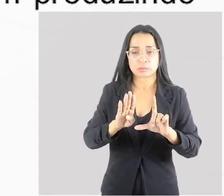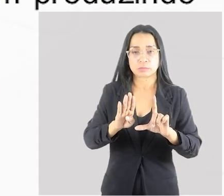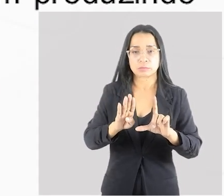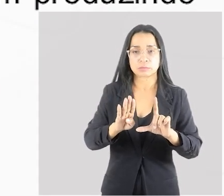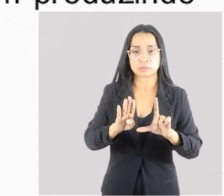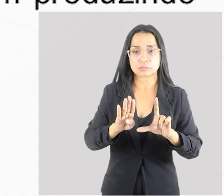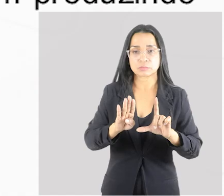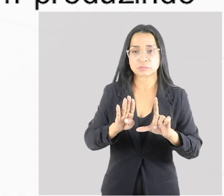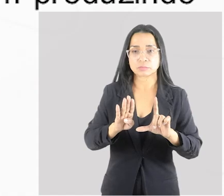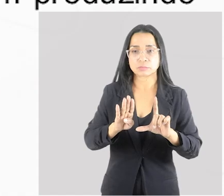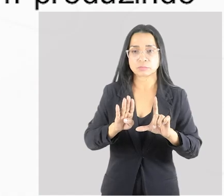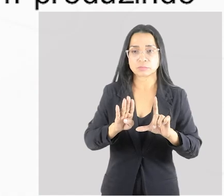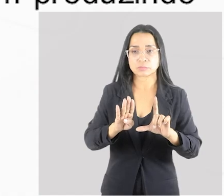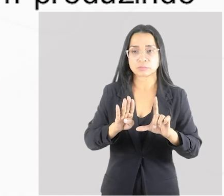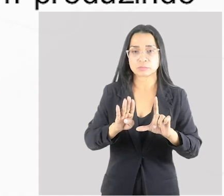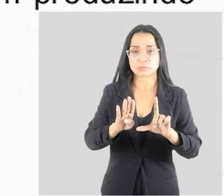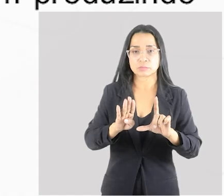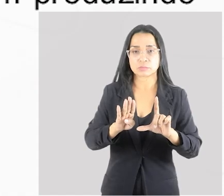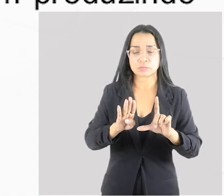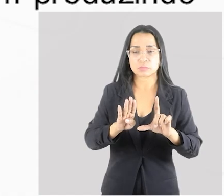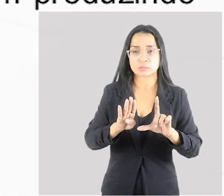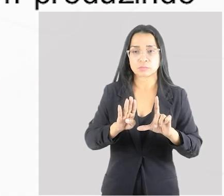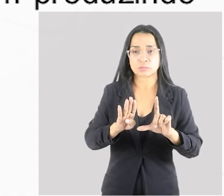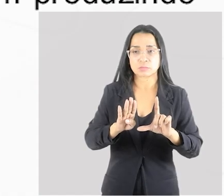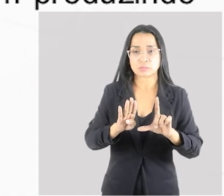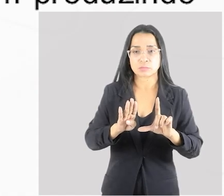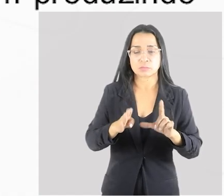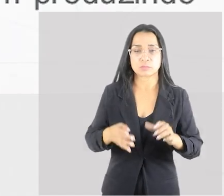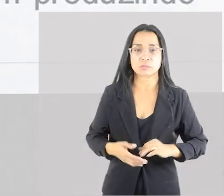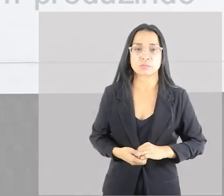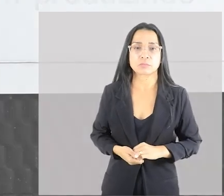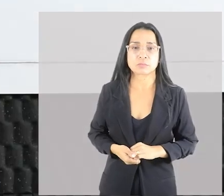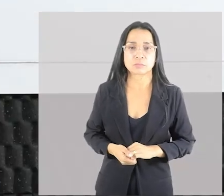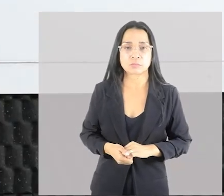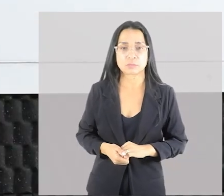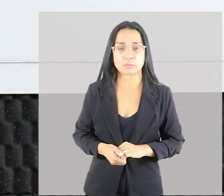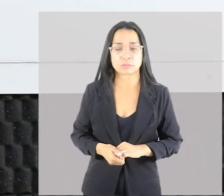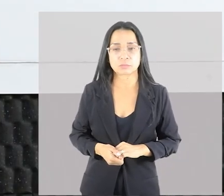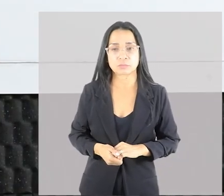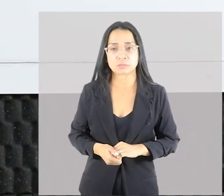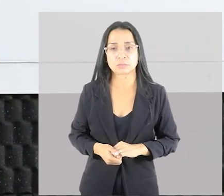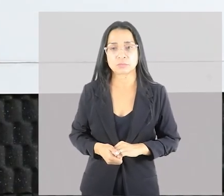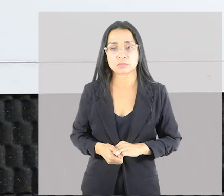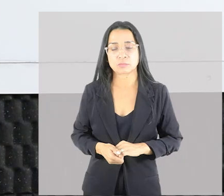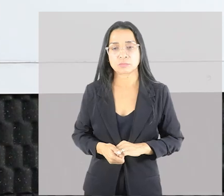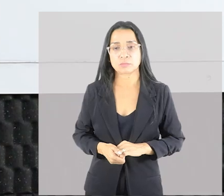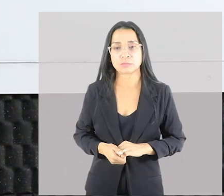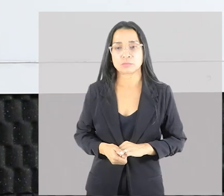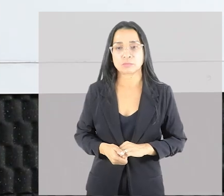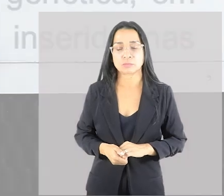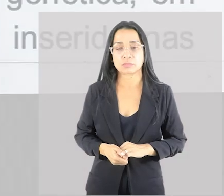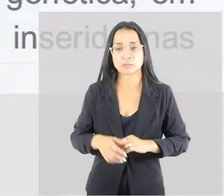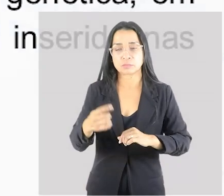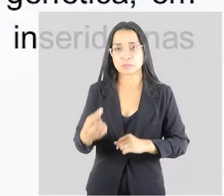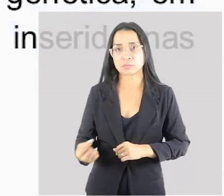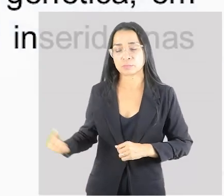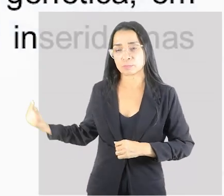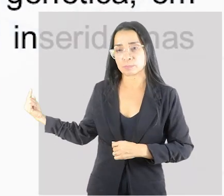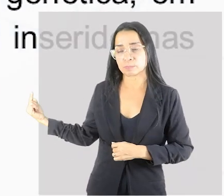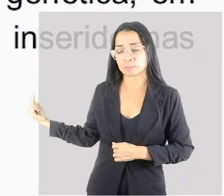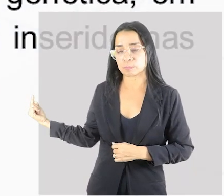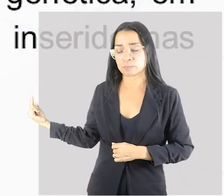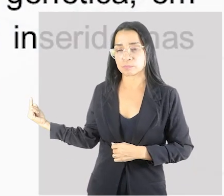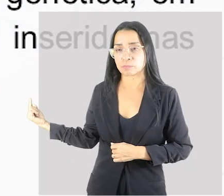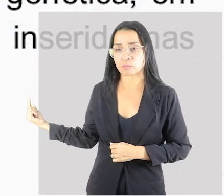né? Através ali das proteínas nos camundongos, tá certo? Vamos colocar aqui mais uma questão. Um